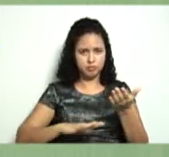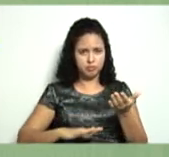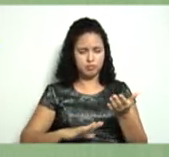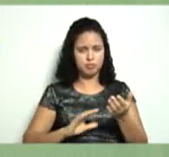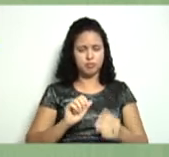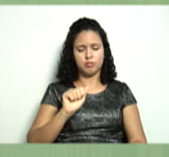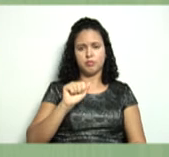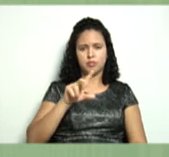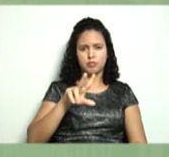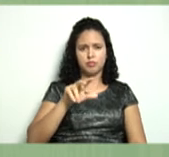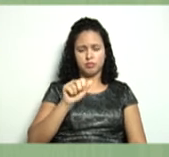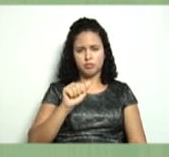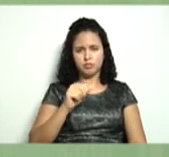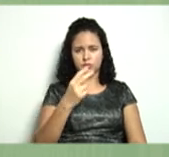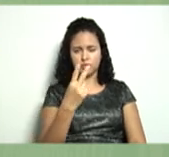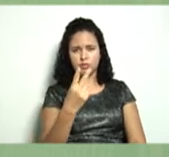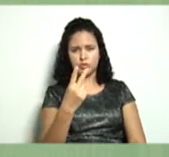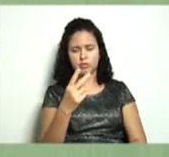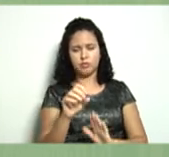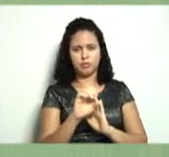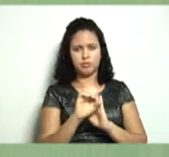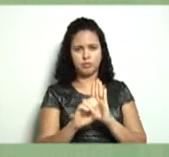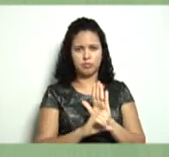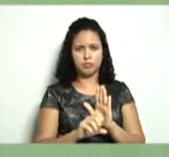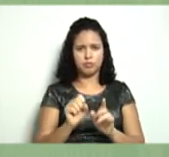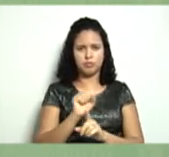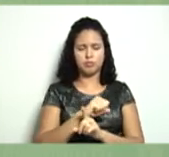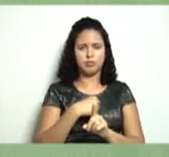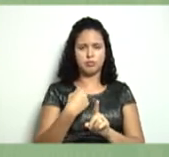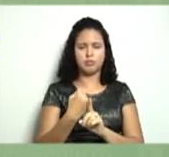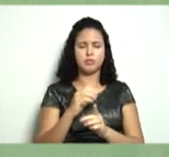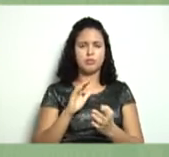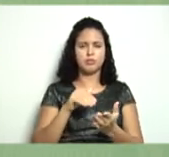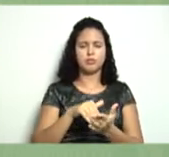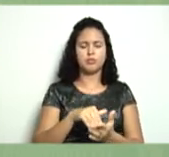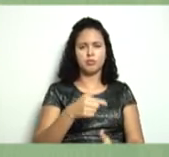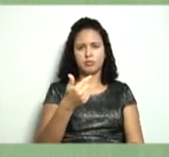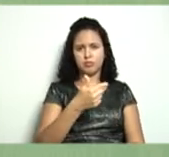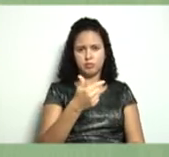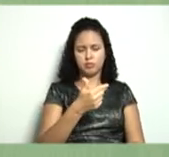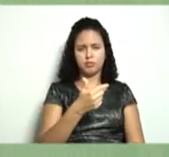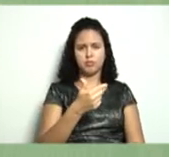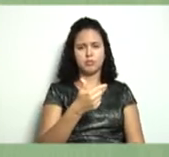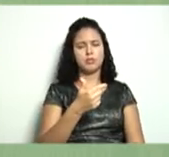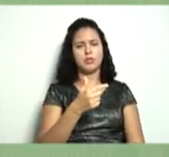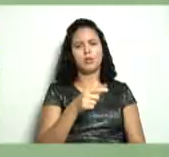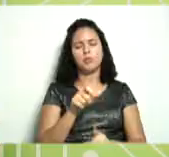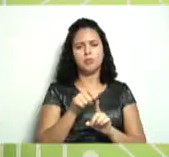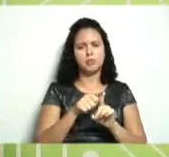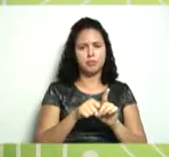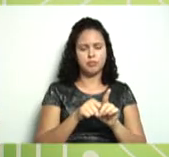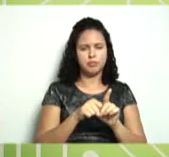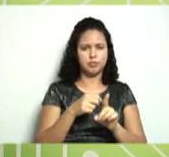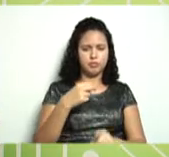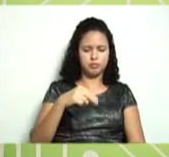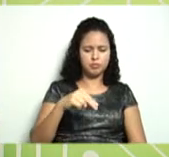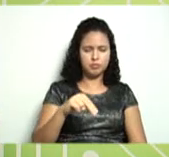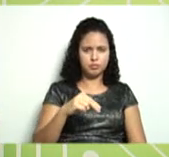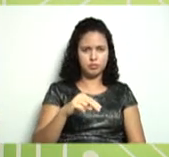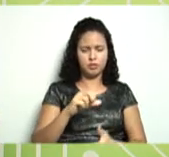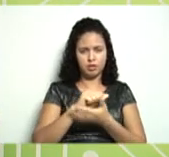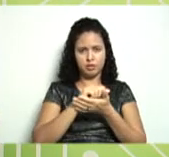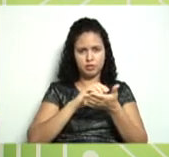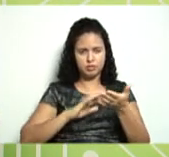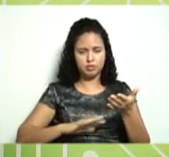de percurso e o Estatuto Social vai até o dia 22/11. Lembrando que a atividade do Estatuto Social